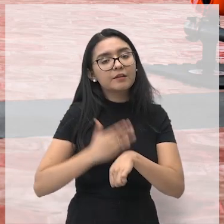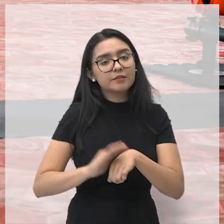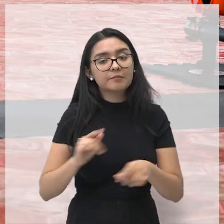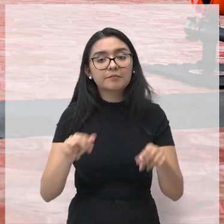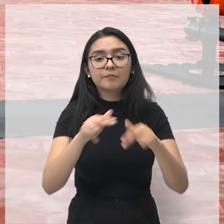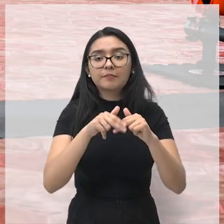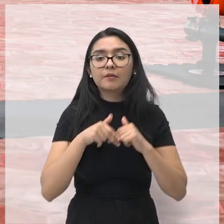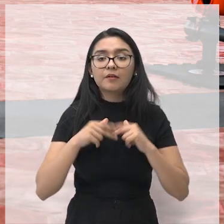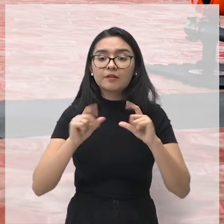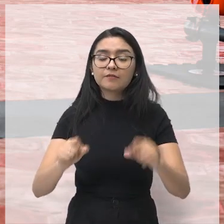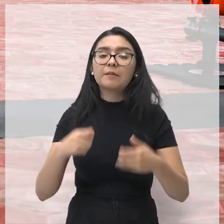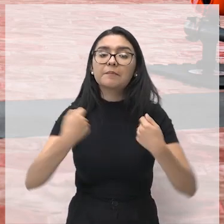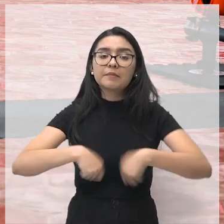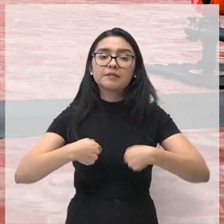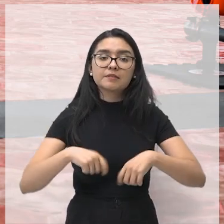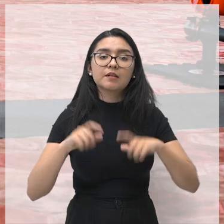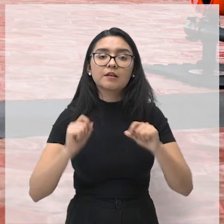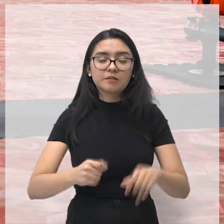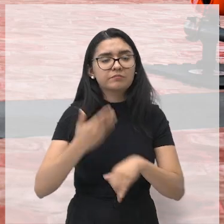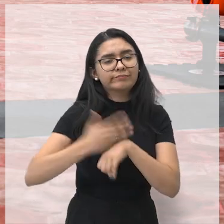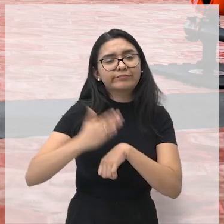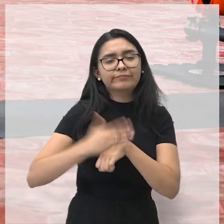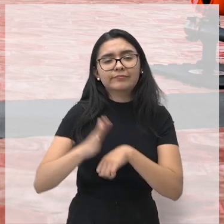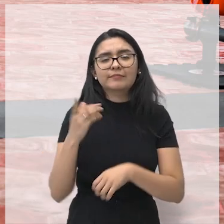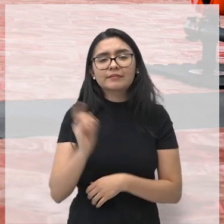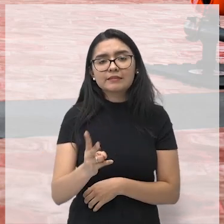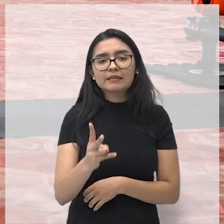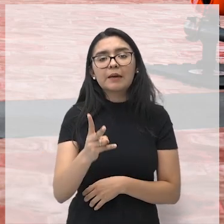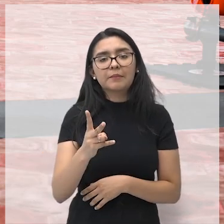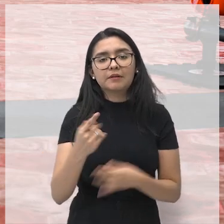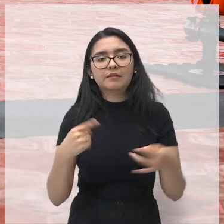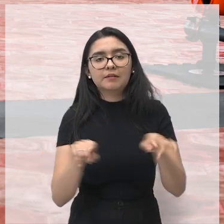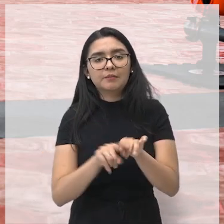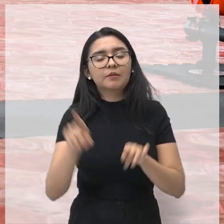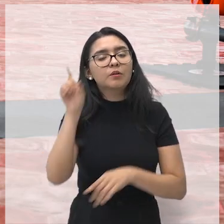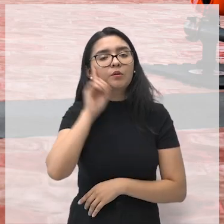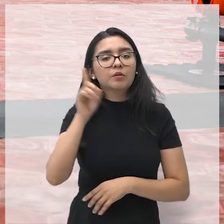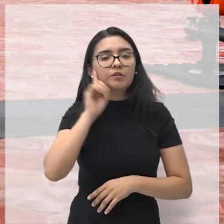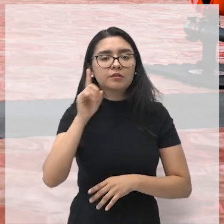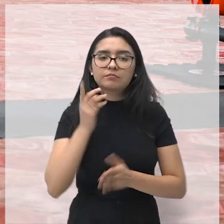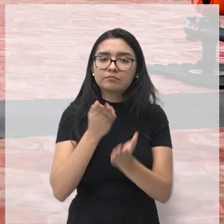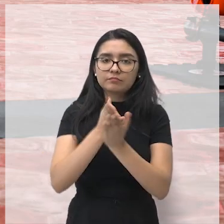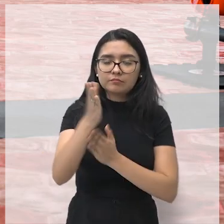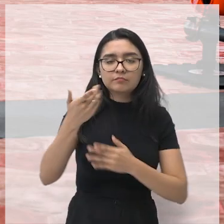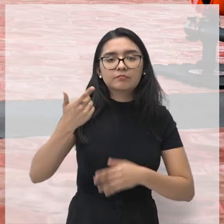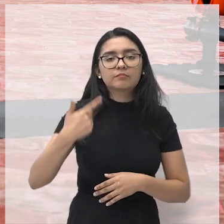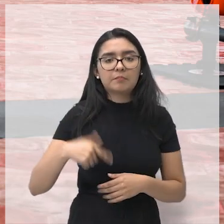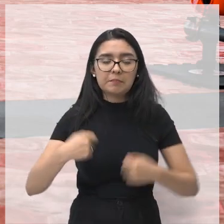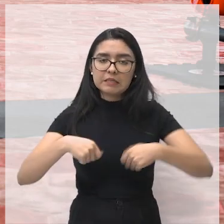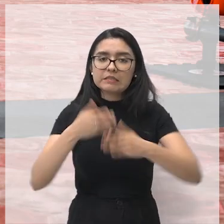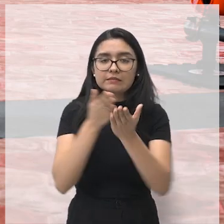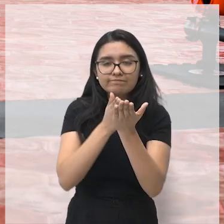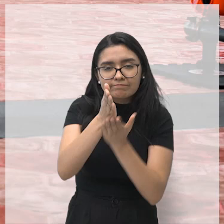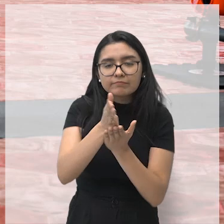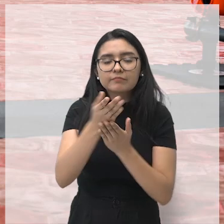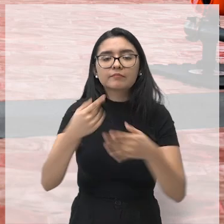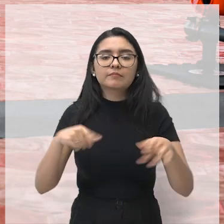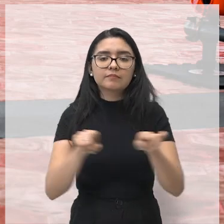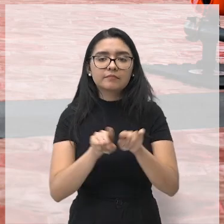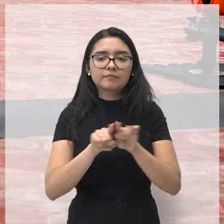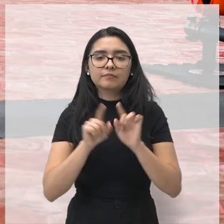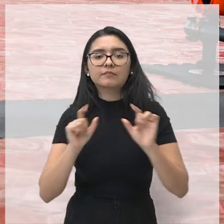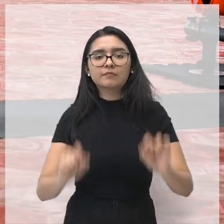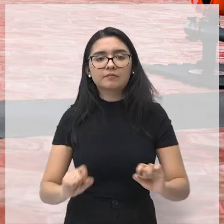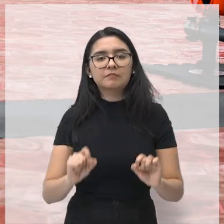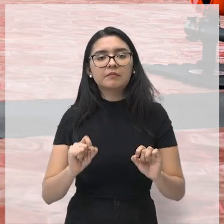Isso porque vai precisar desse treino constante e manter constância, isso precisa de disciplina, além de